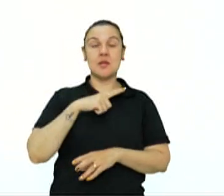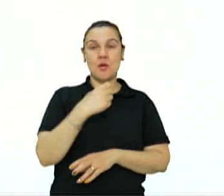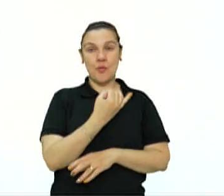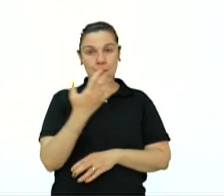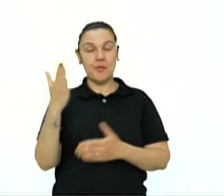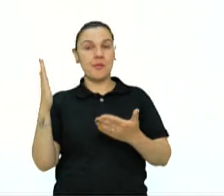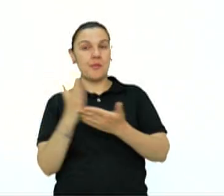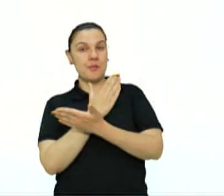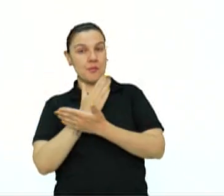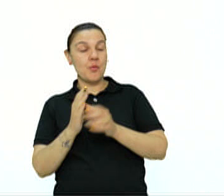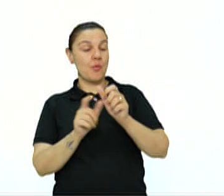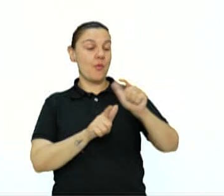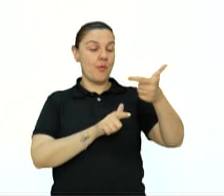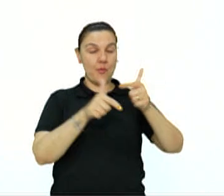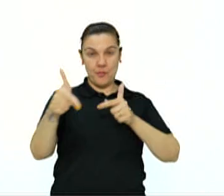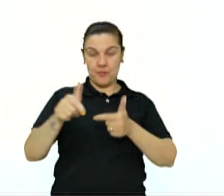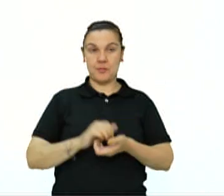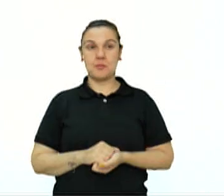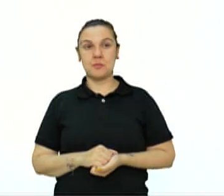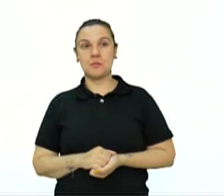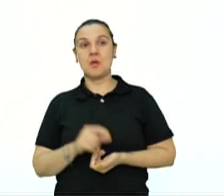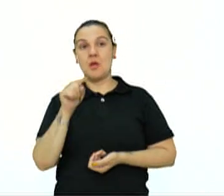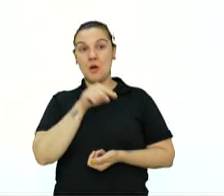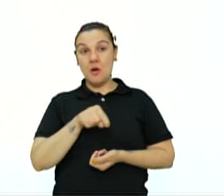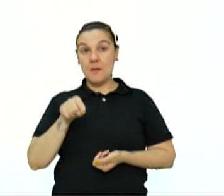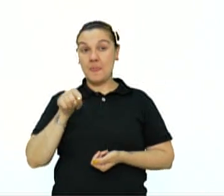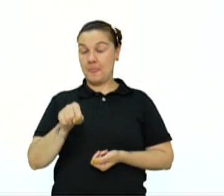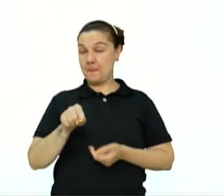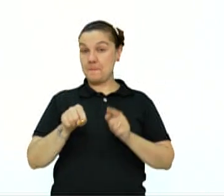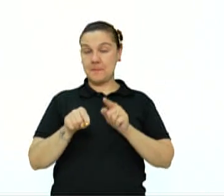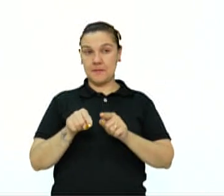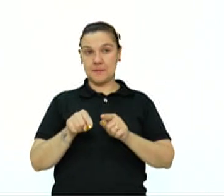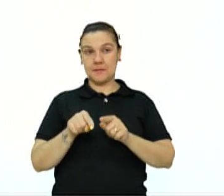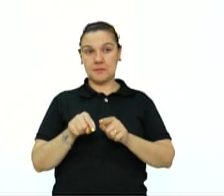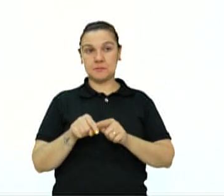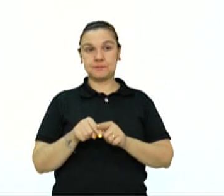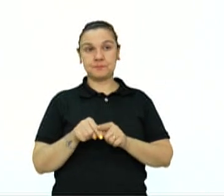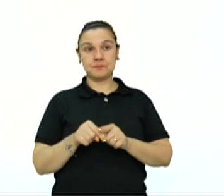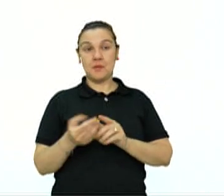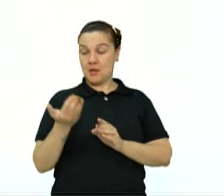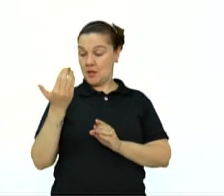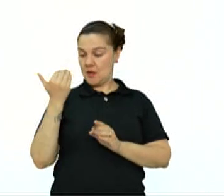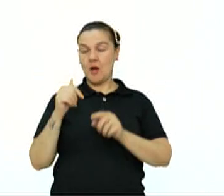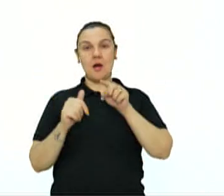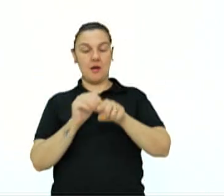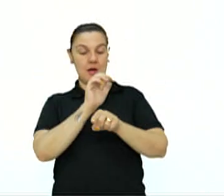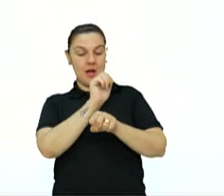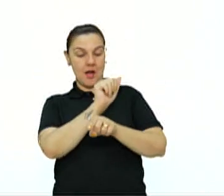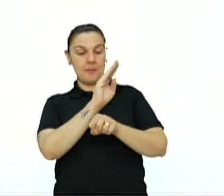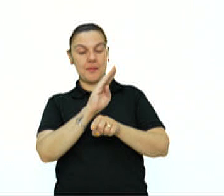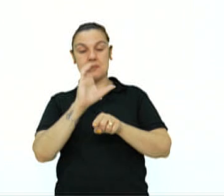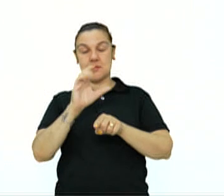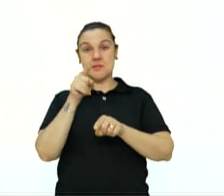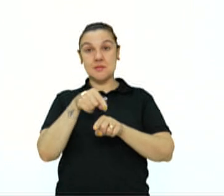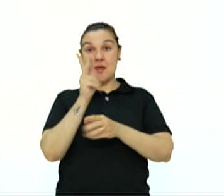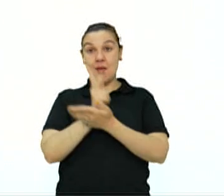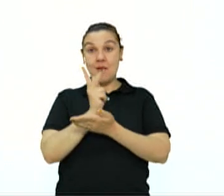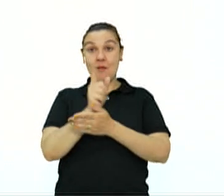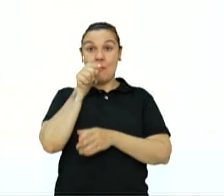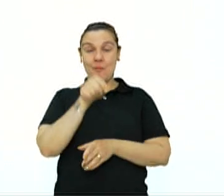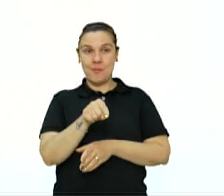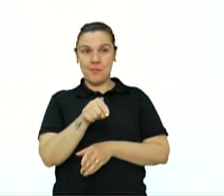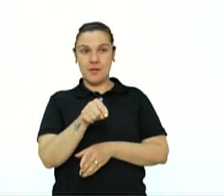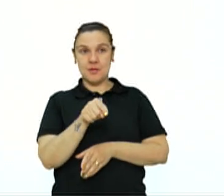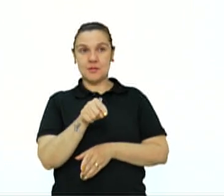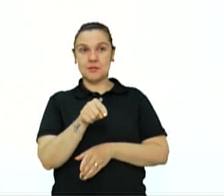são compartilhados com outras, ancestrais comuns. Olha aqui, pessoal. Então, eu tenho um ancestral comum entre A, B e C. Esse aqui